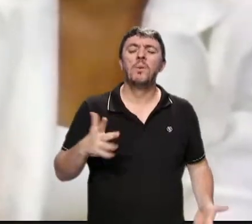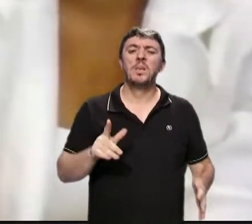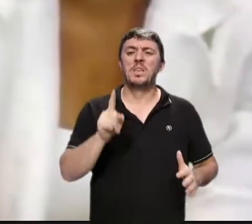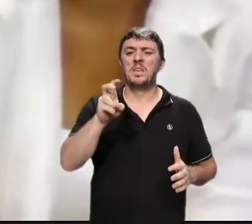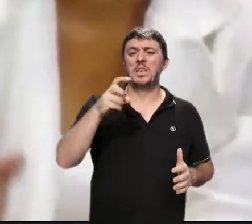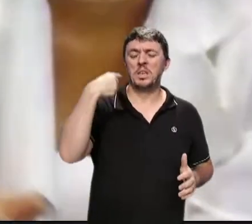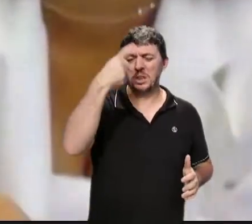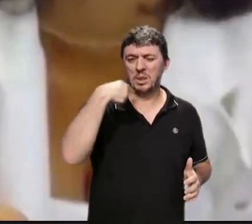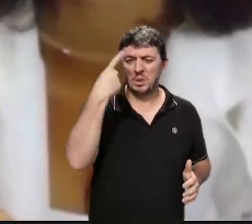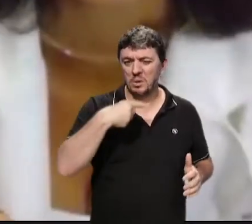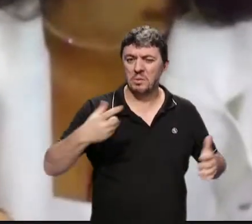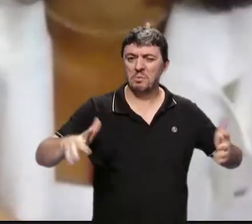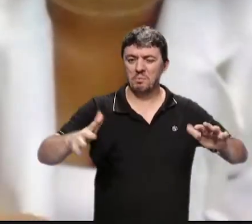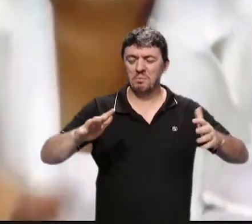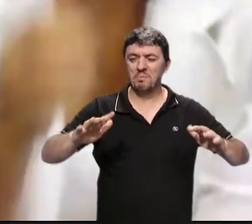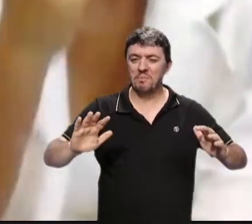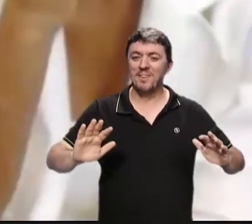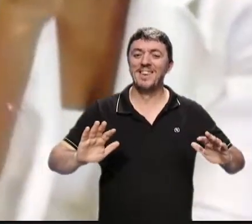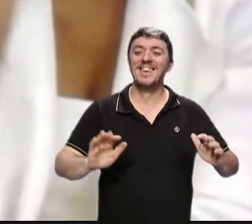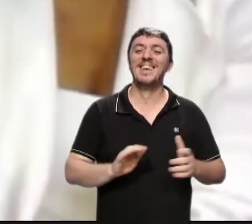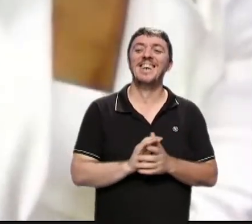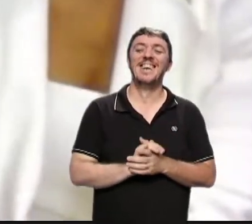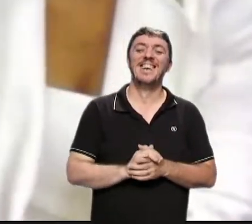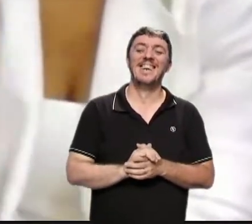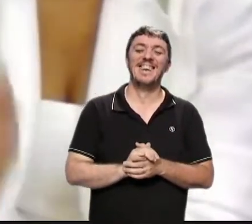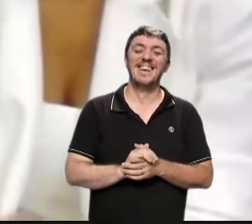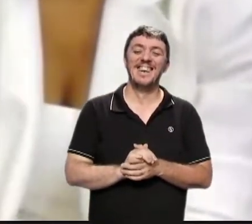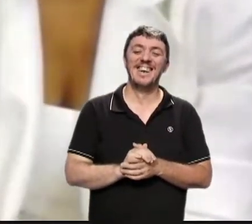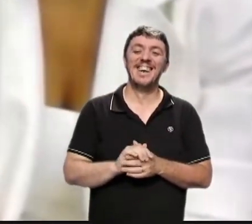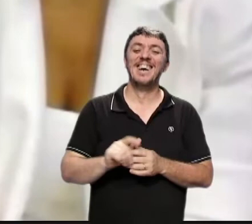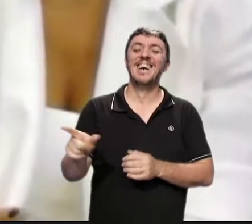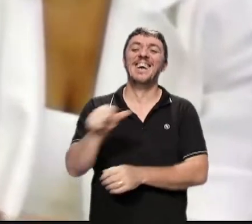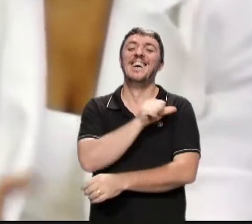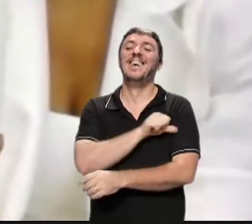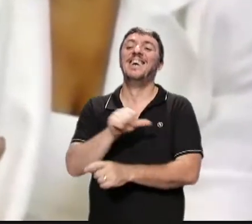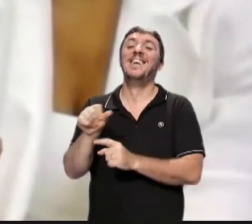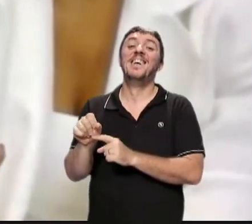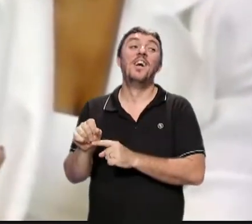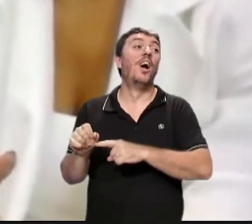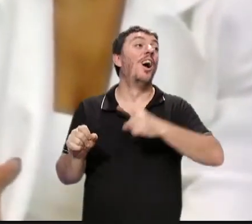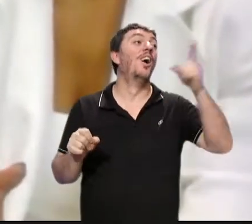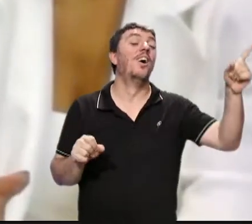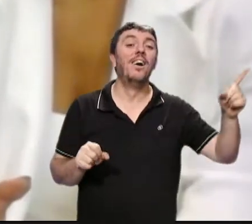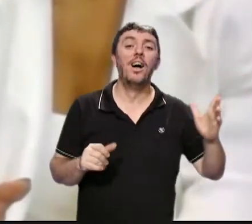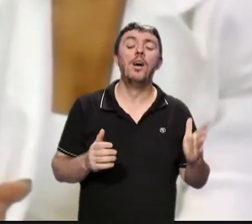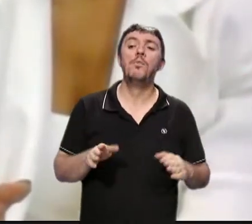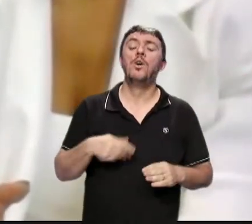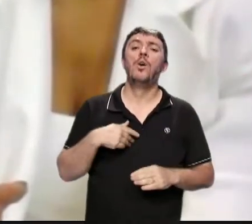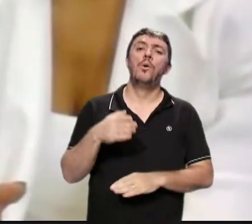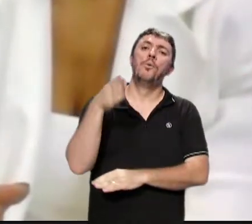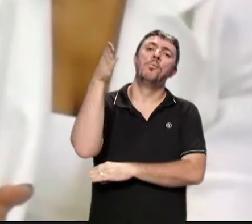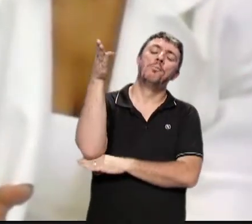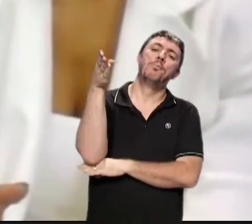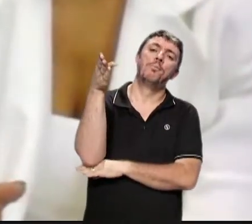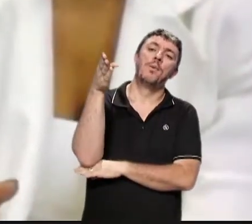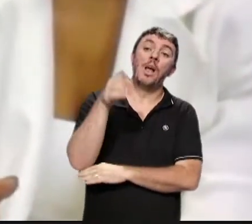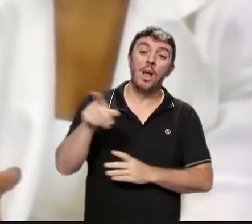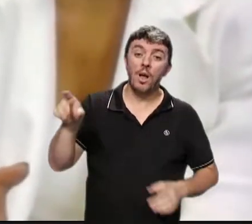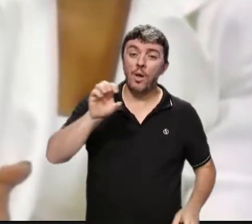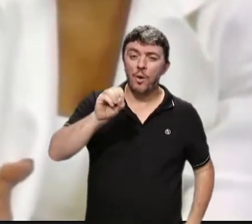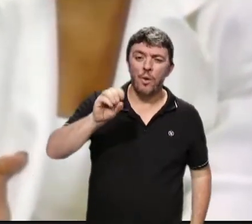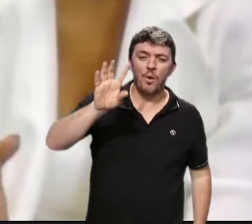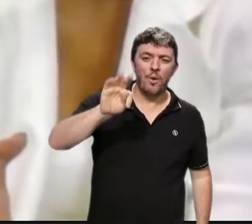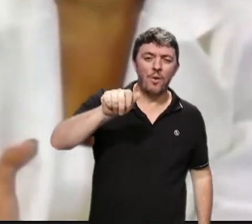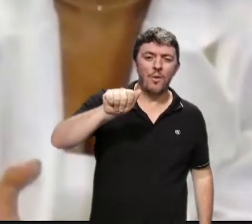horas, a 15 horas no Rio, e a gente num hotel, e o Otávio, que é um